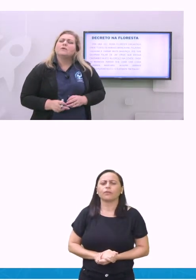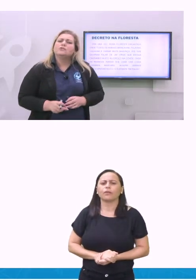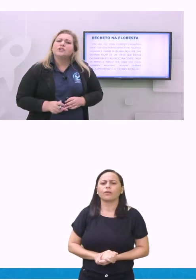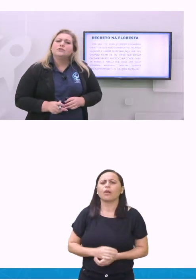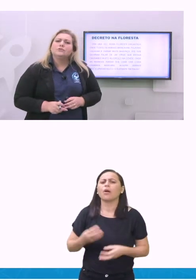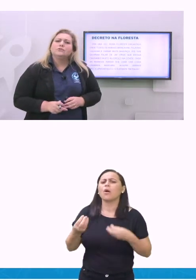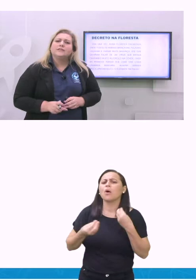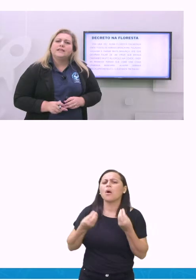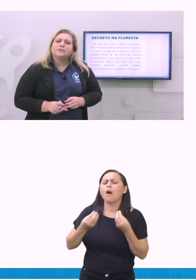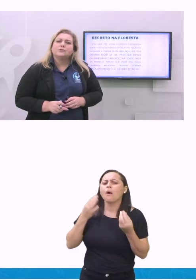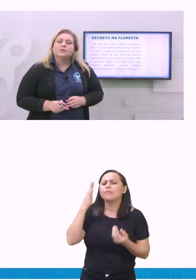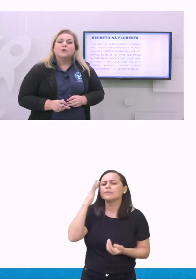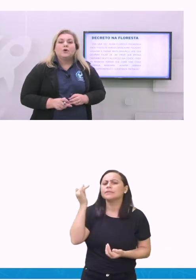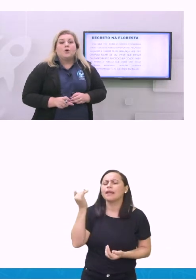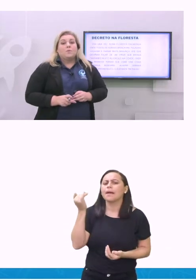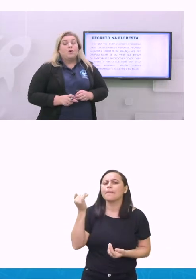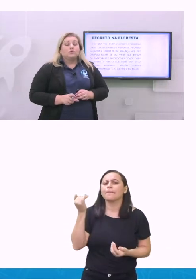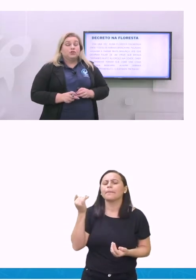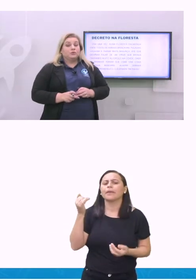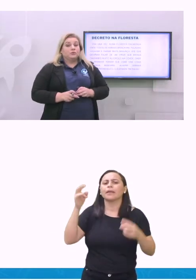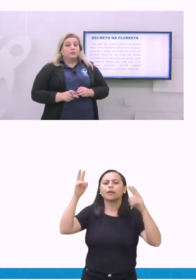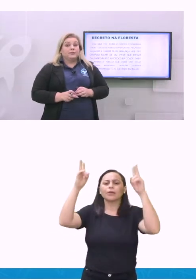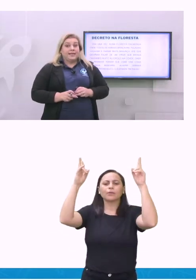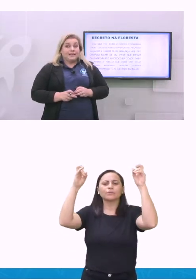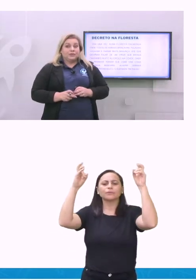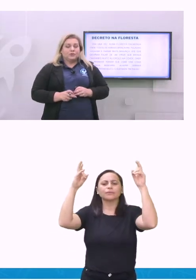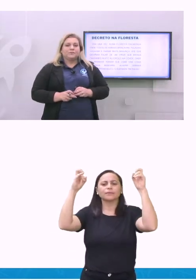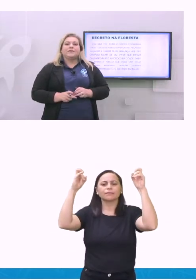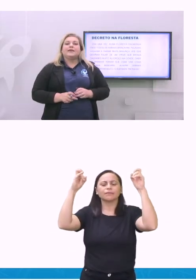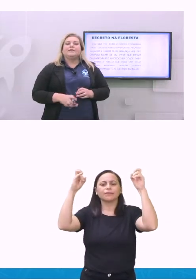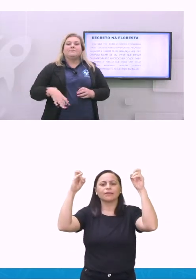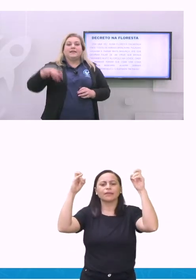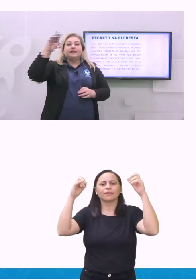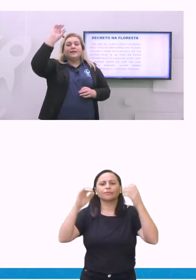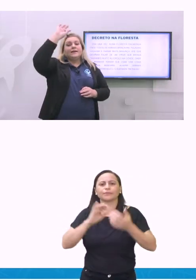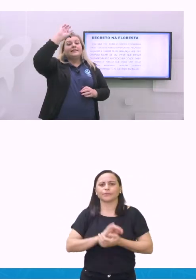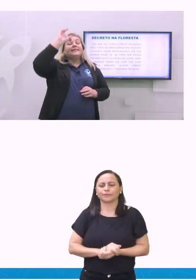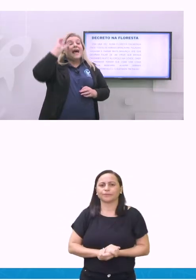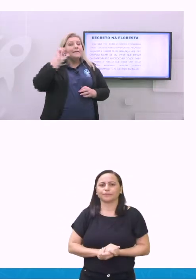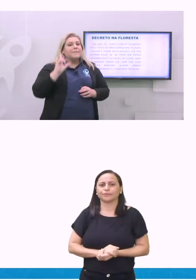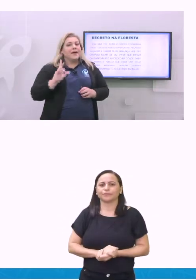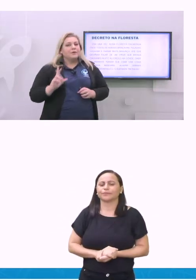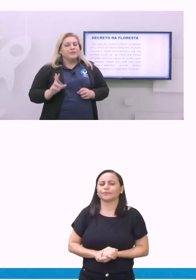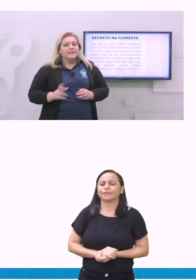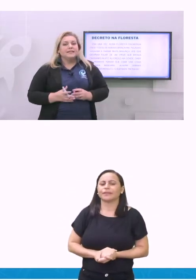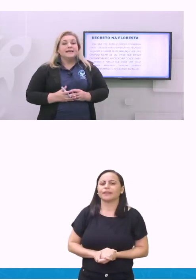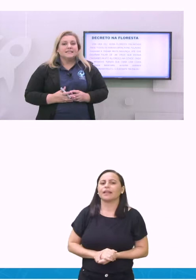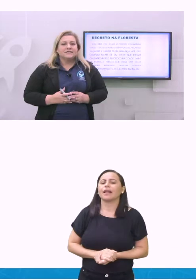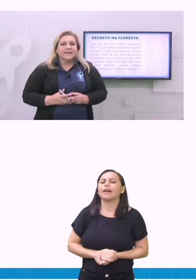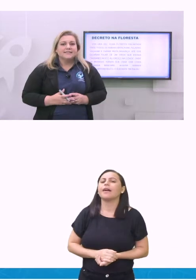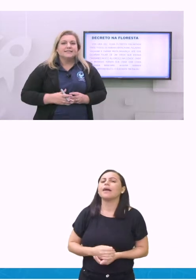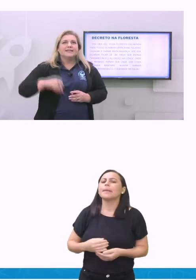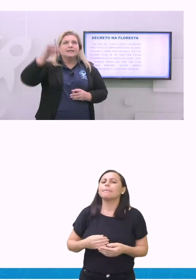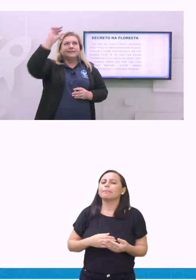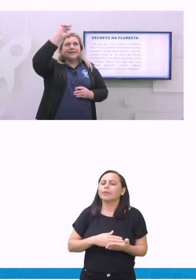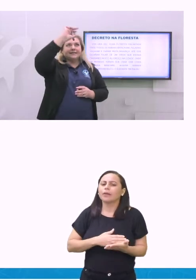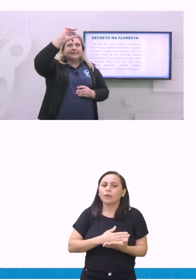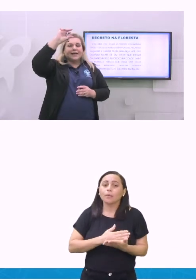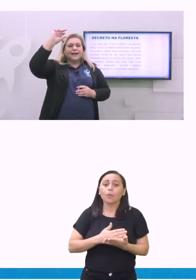qual que é o título do texto? Bom, o título do texto, ele vem, na maioria das